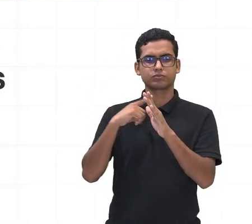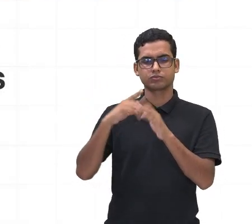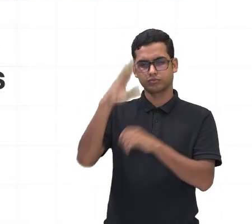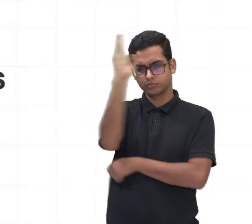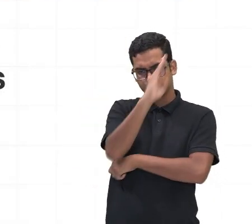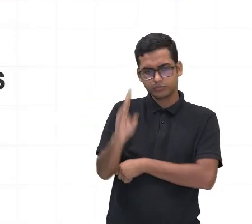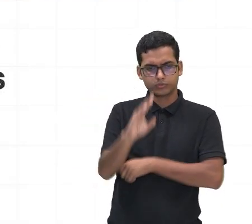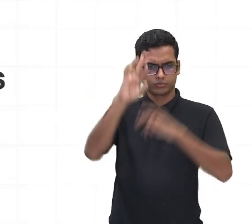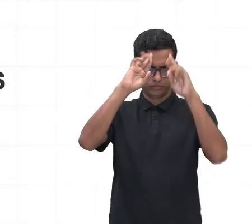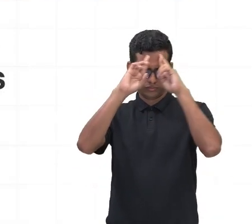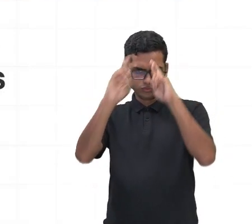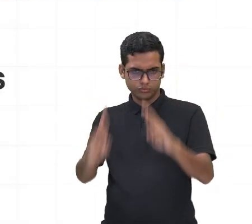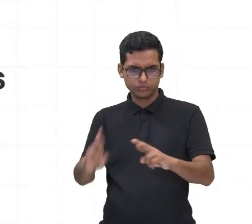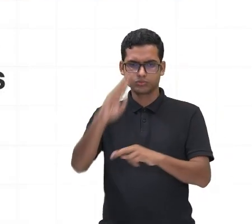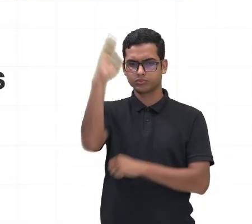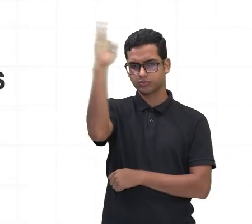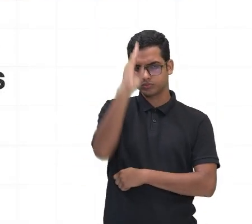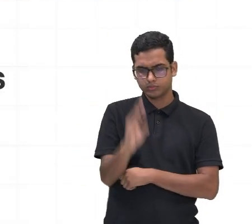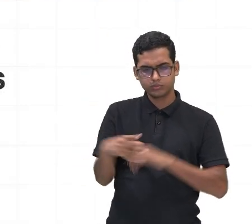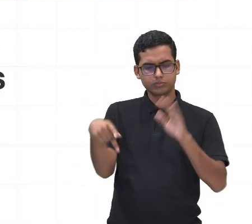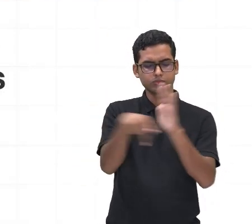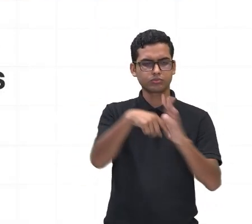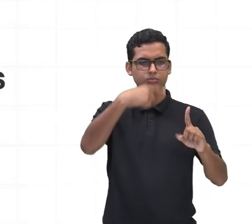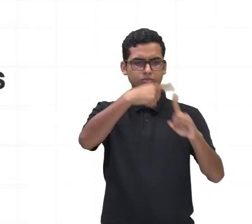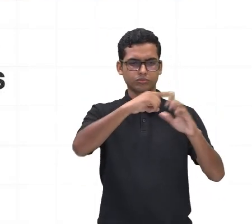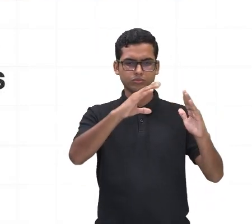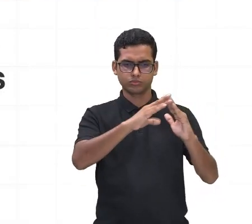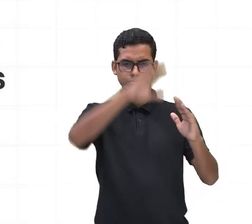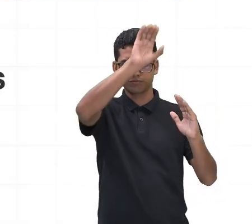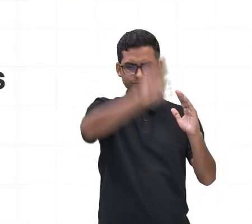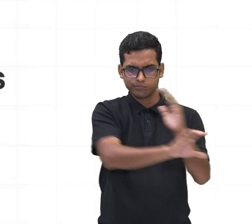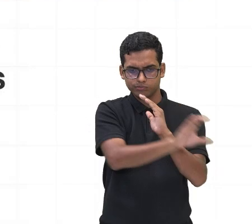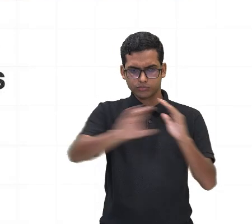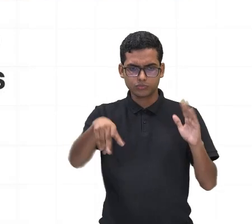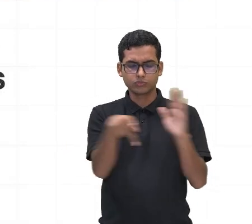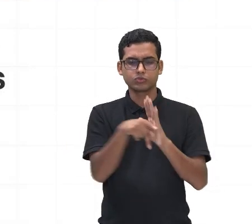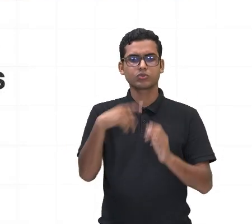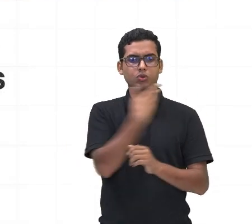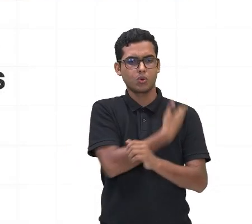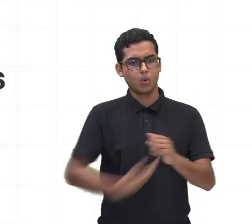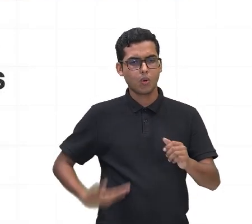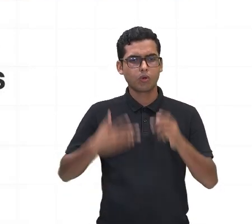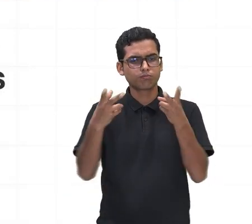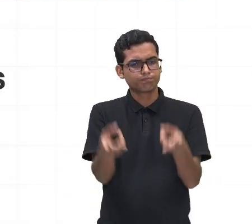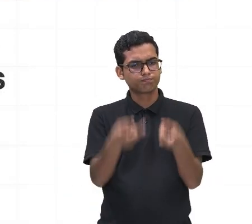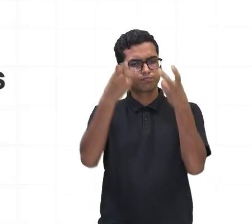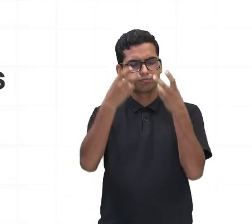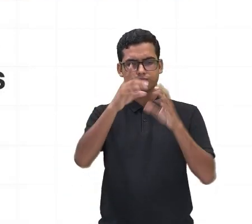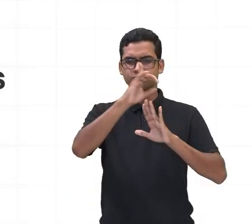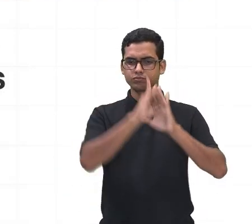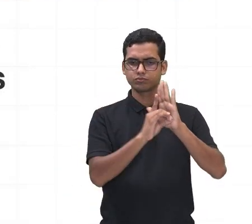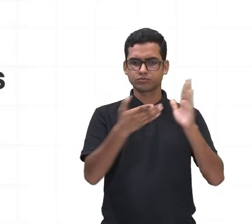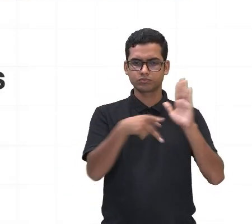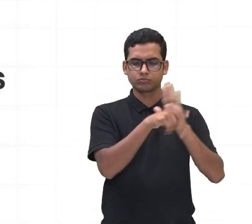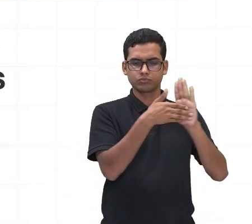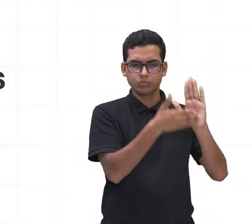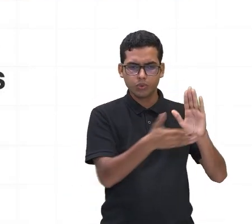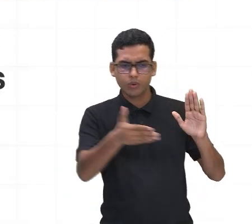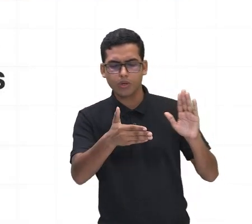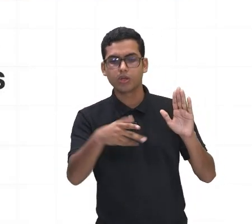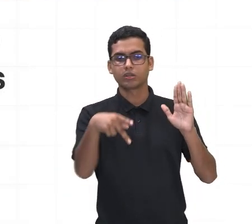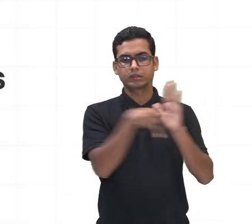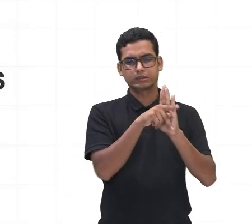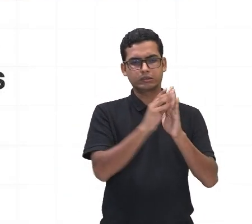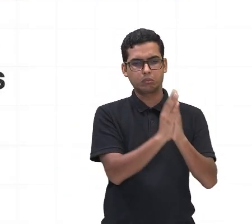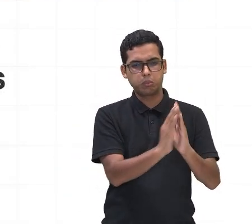e reconhecimento do país para com a Igreja Católica, o Estado reconheceu que nas últimas décadas houve um